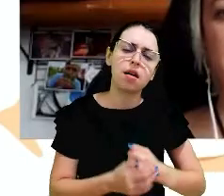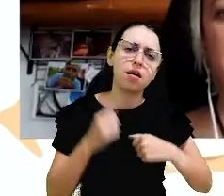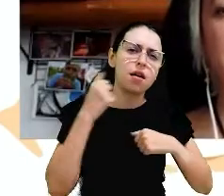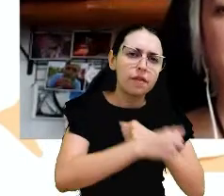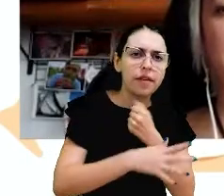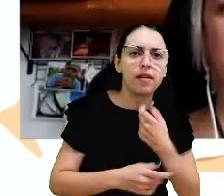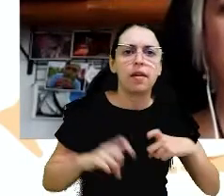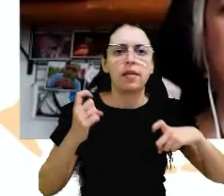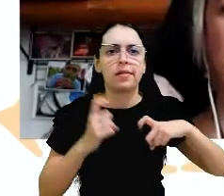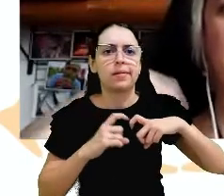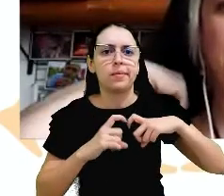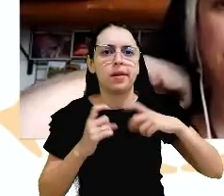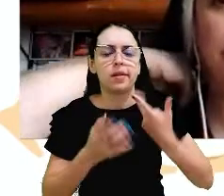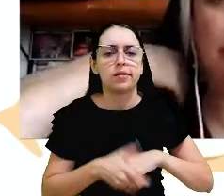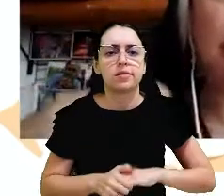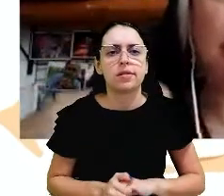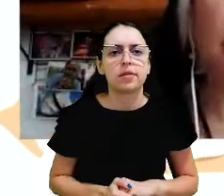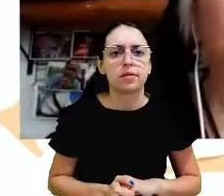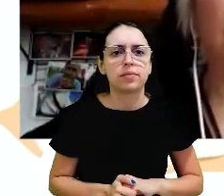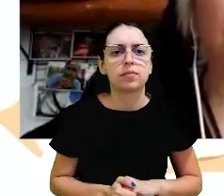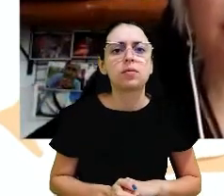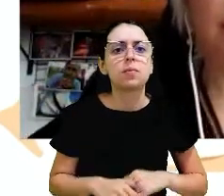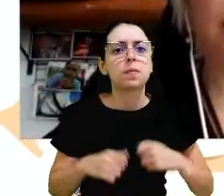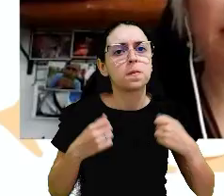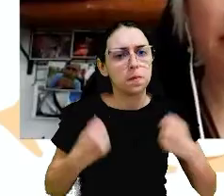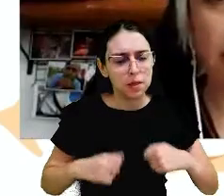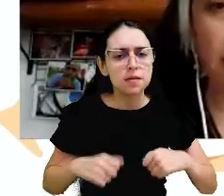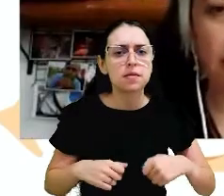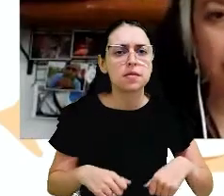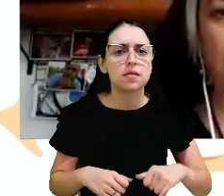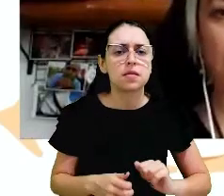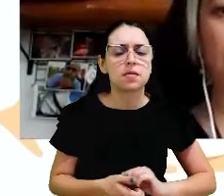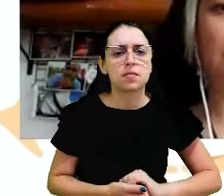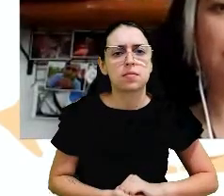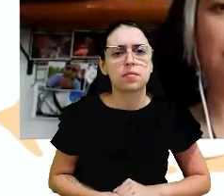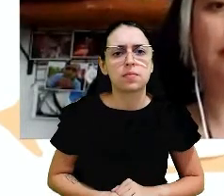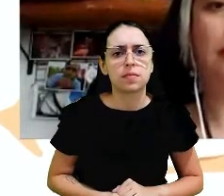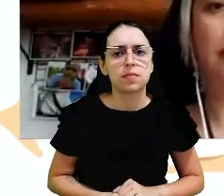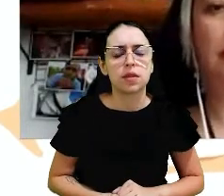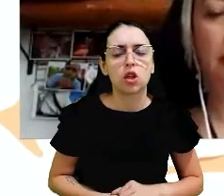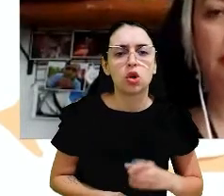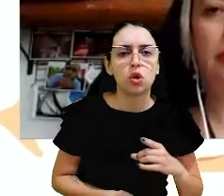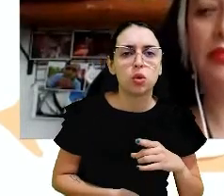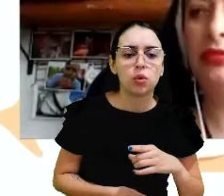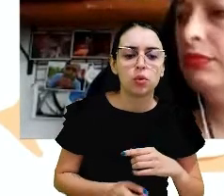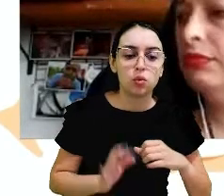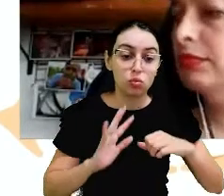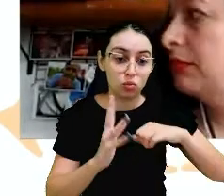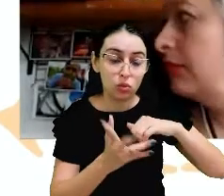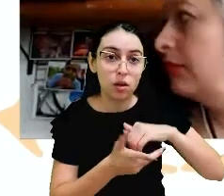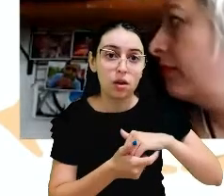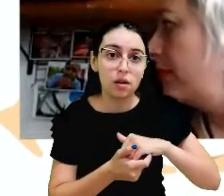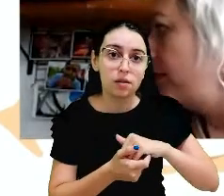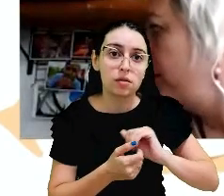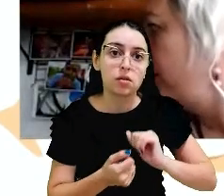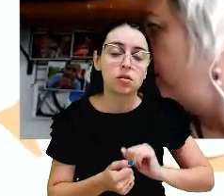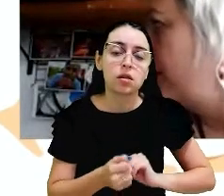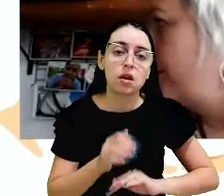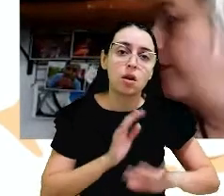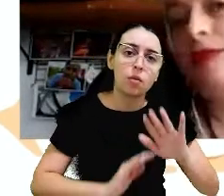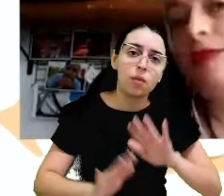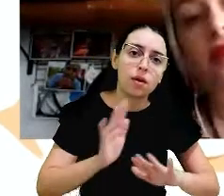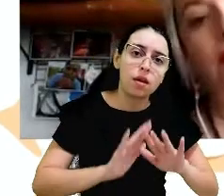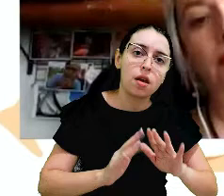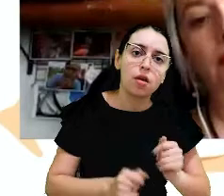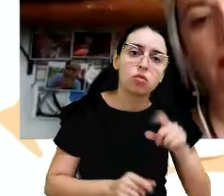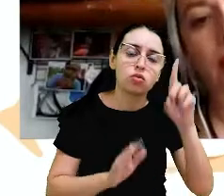violência obstétrica. Há uma obrigação do Estado brasileiro de, durante a pandemia, dar acesso aos